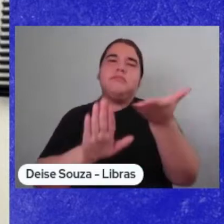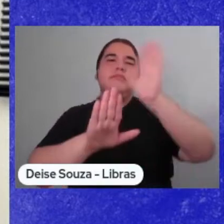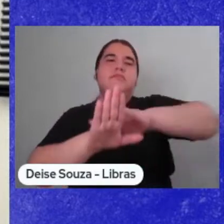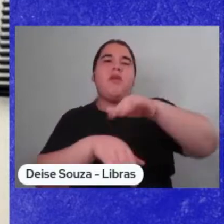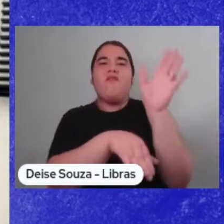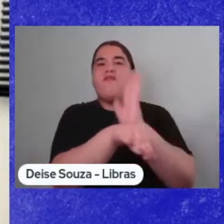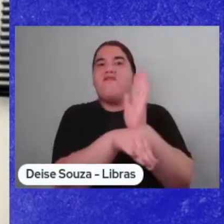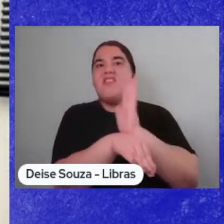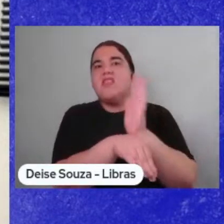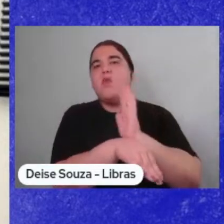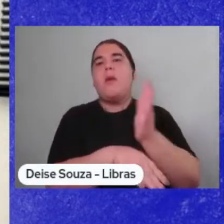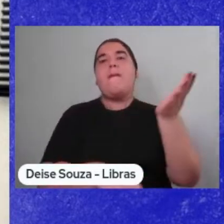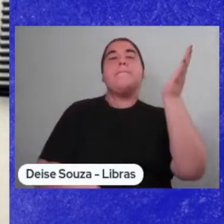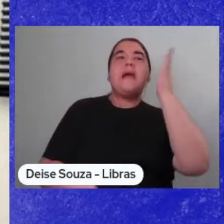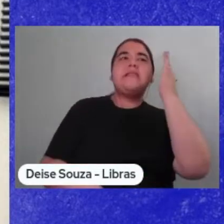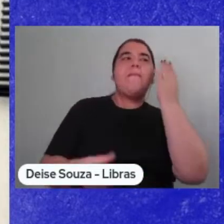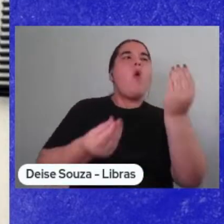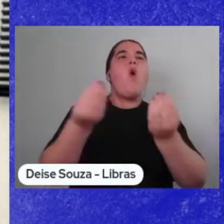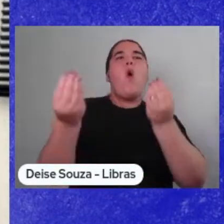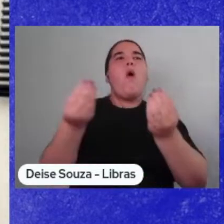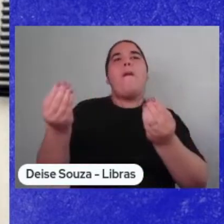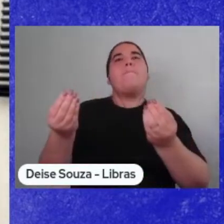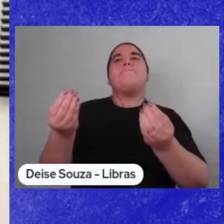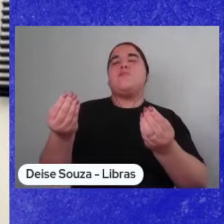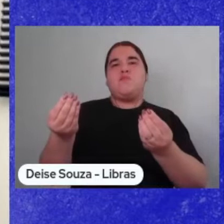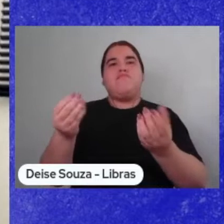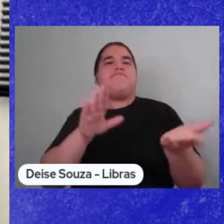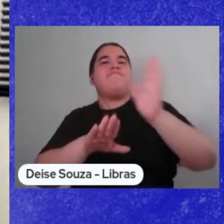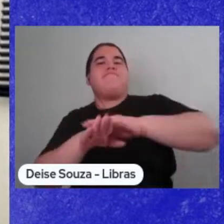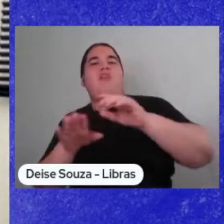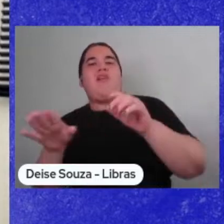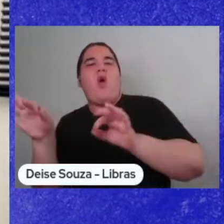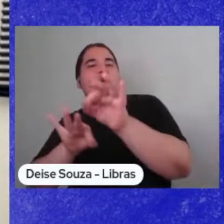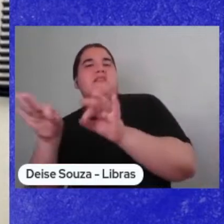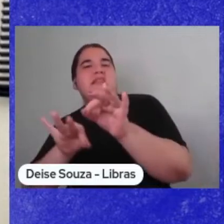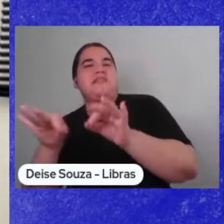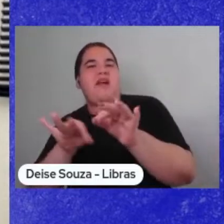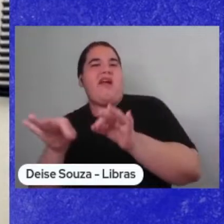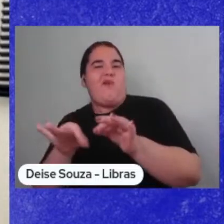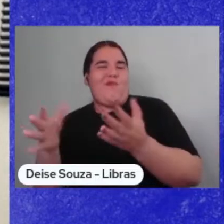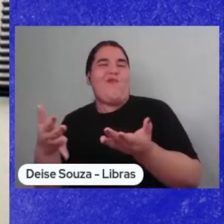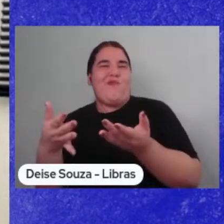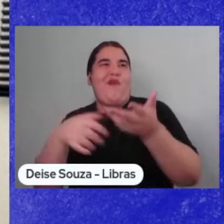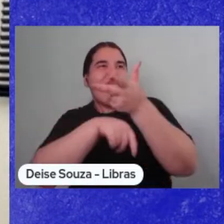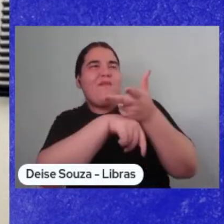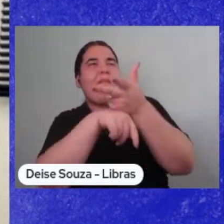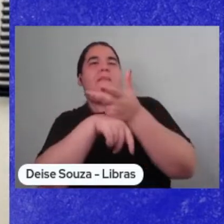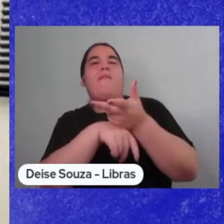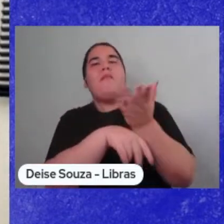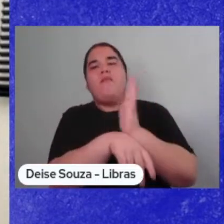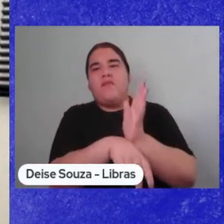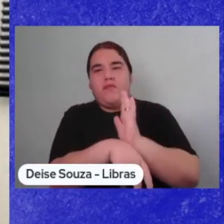que os filmes aconteciam, né? Como é que a mágica por trás acontecia ali das câmeras.